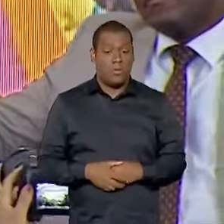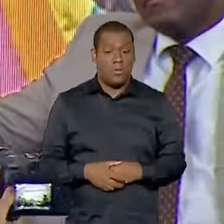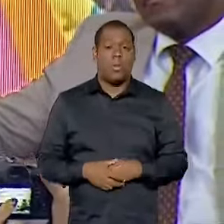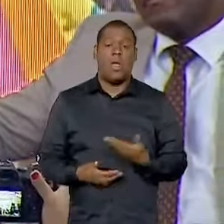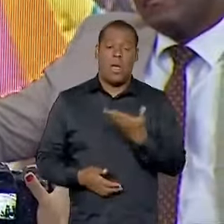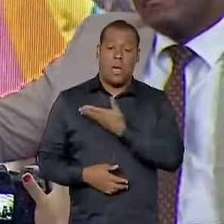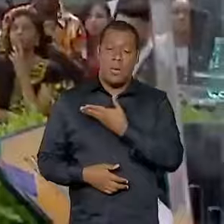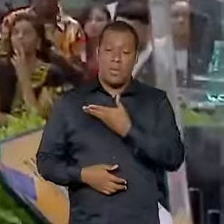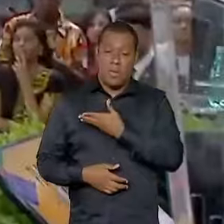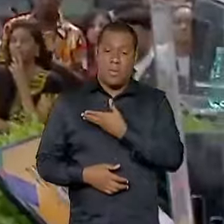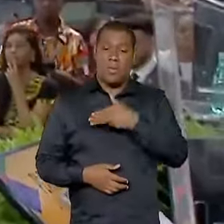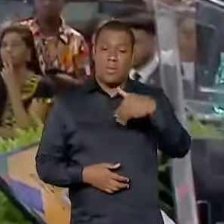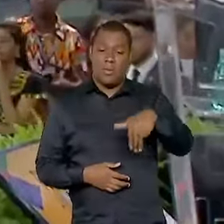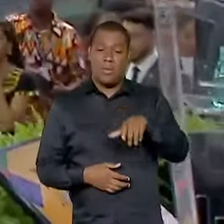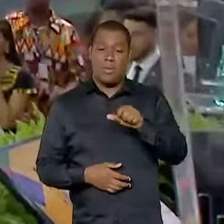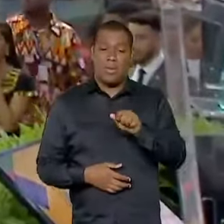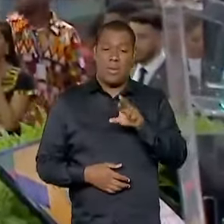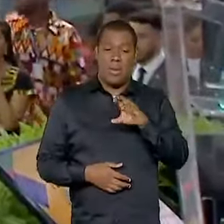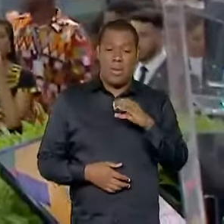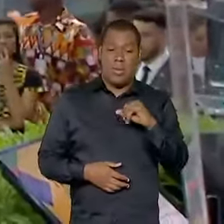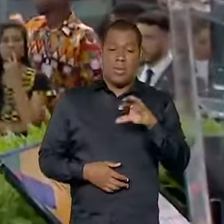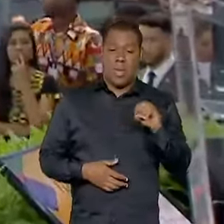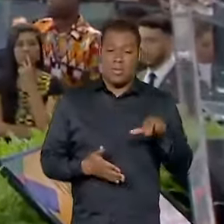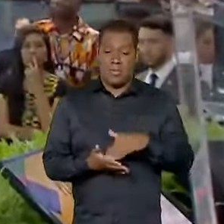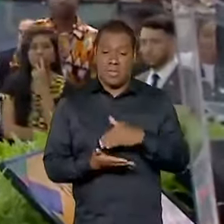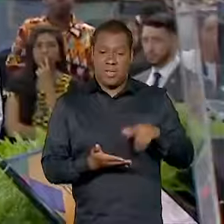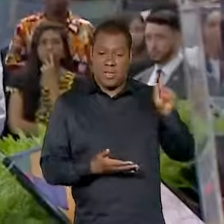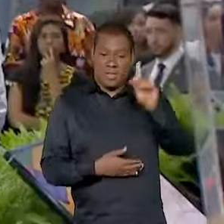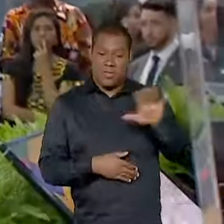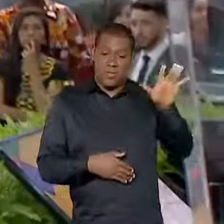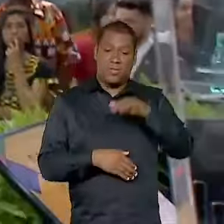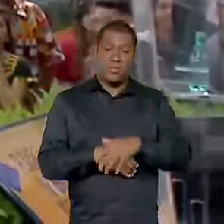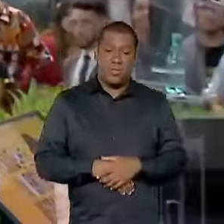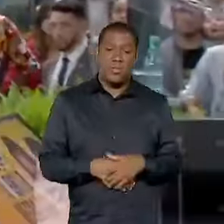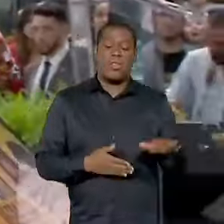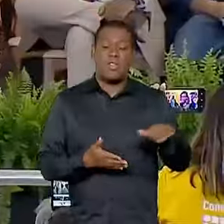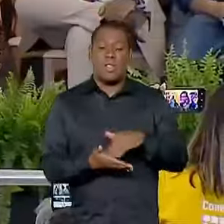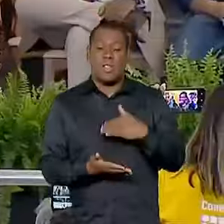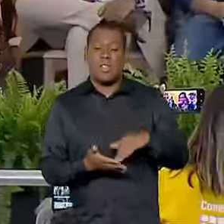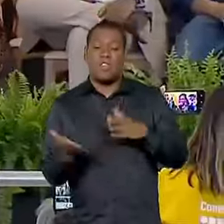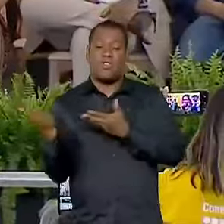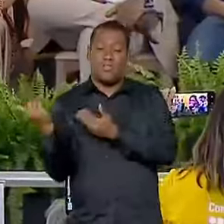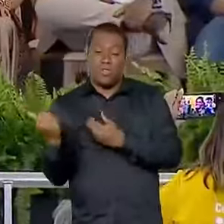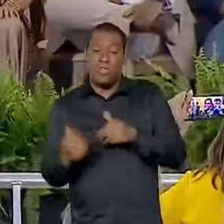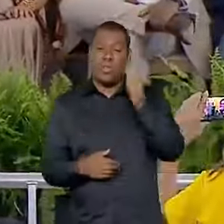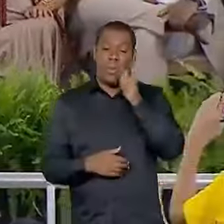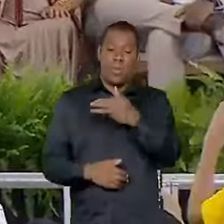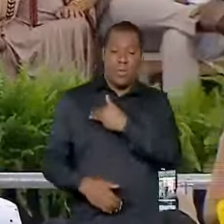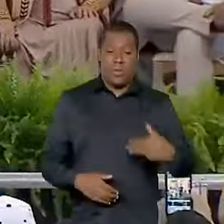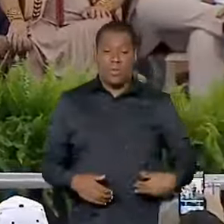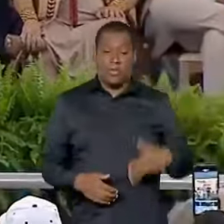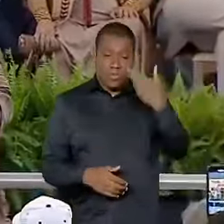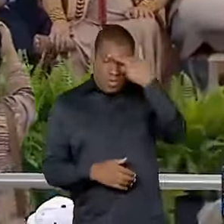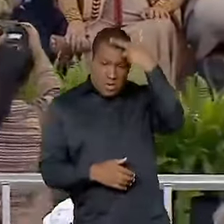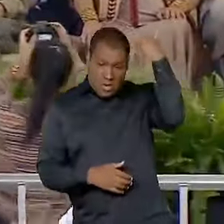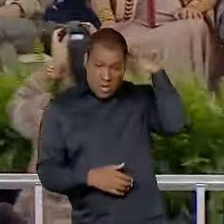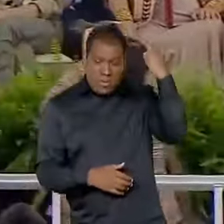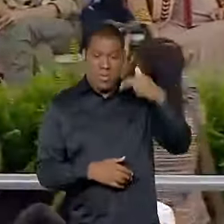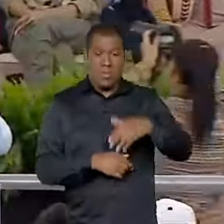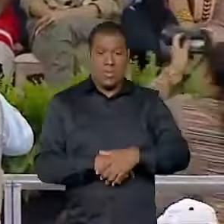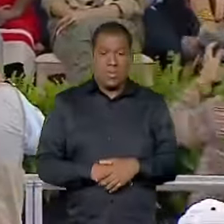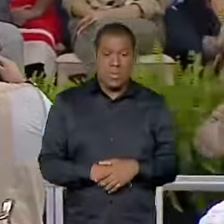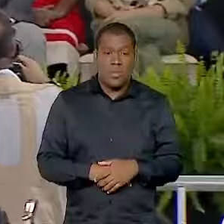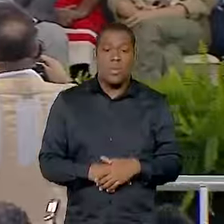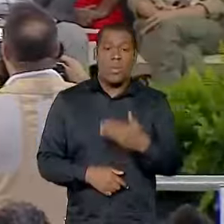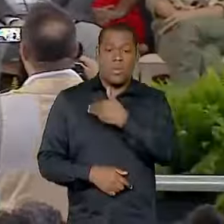Márcio Macedo da Secretaria-Geral, Sorriso da Secretaria da Juventude, companheira Nieres, companheiros ministros,